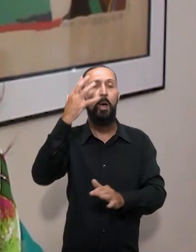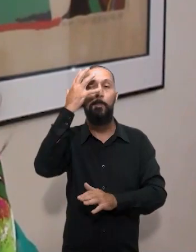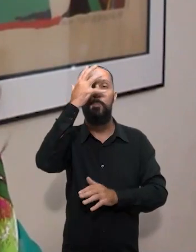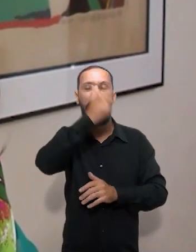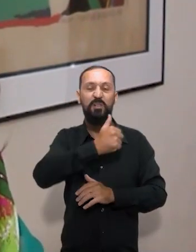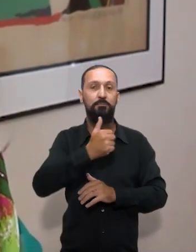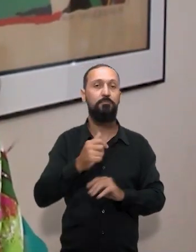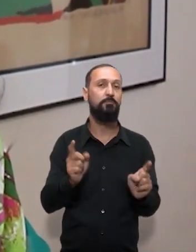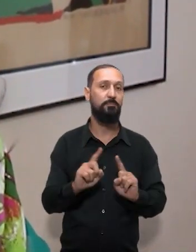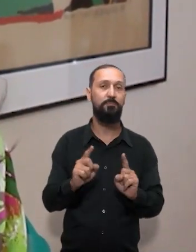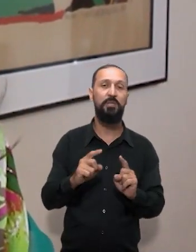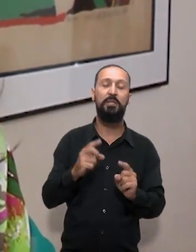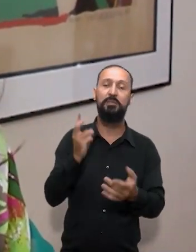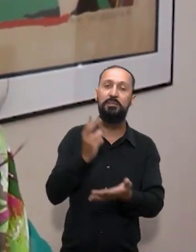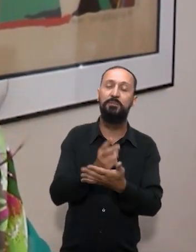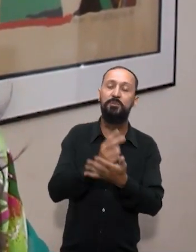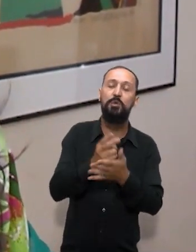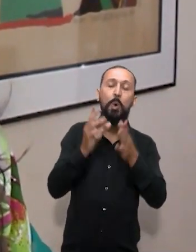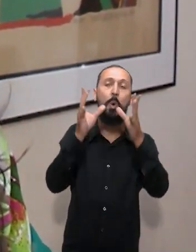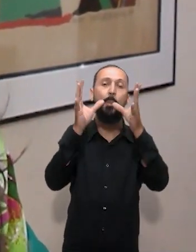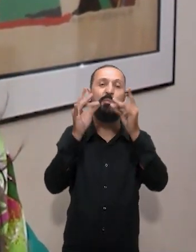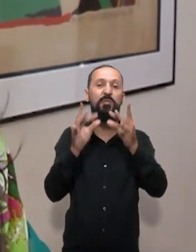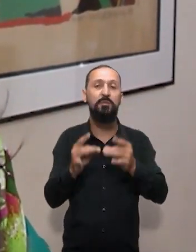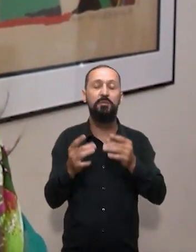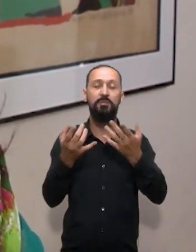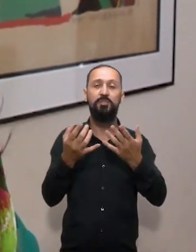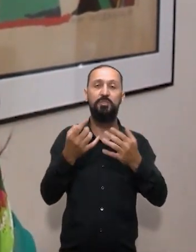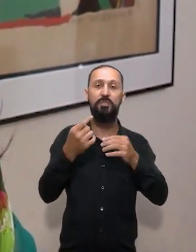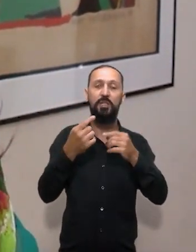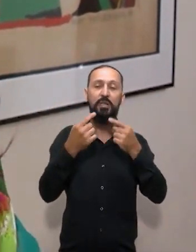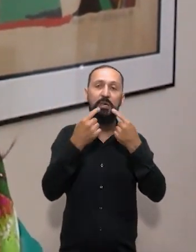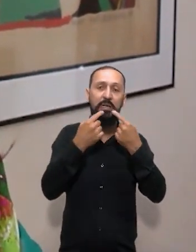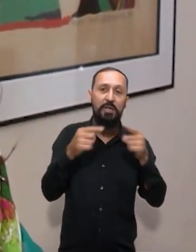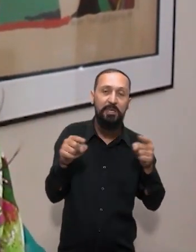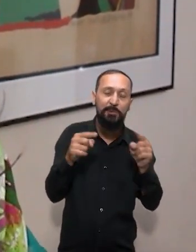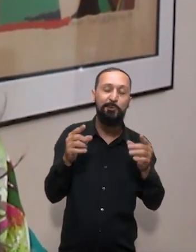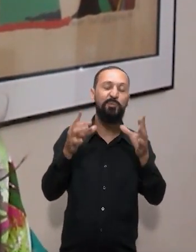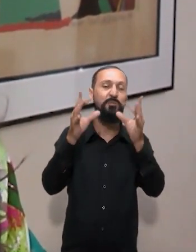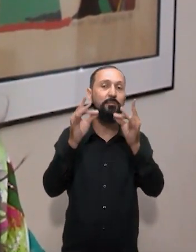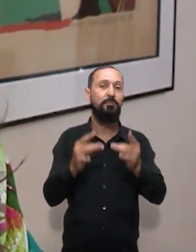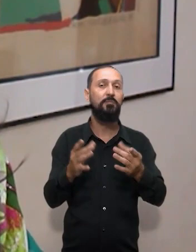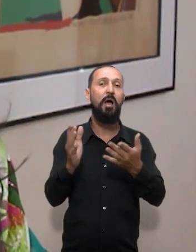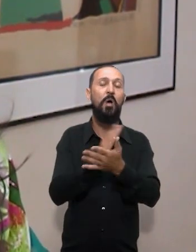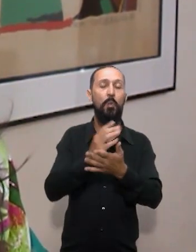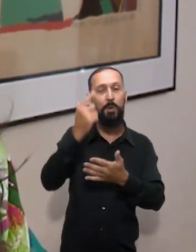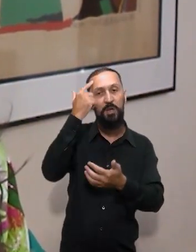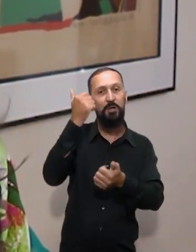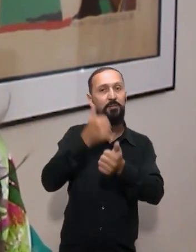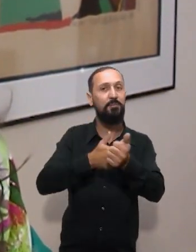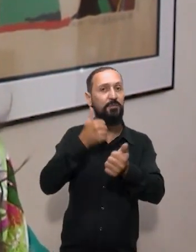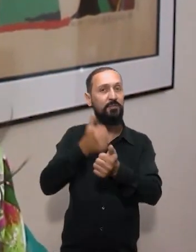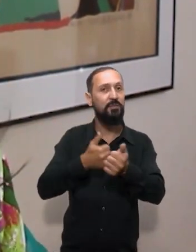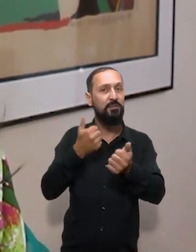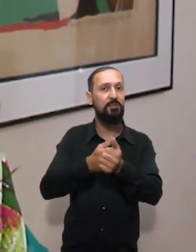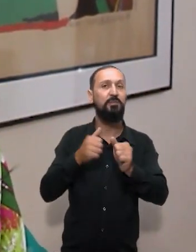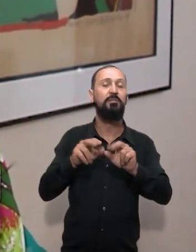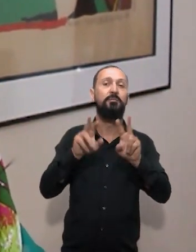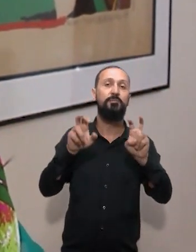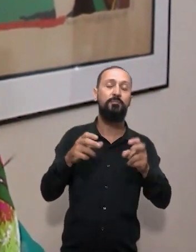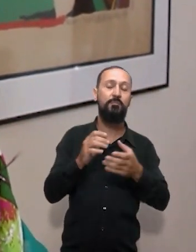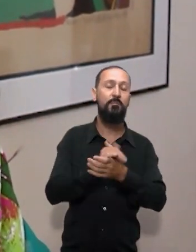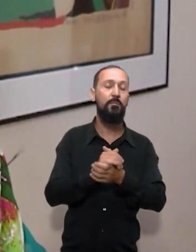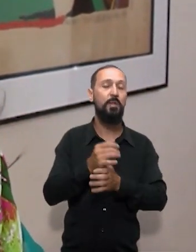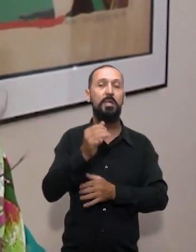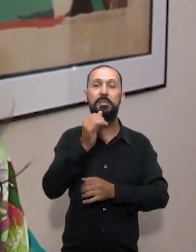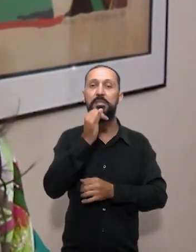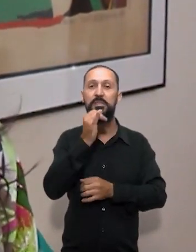as belezas do Pantanal, mas sempre tinha um toque de crítica, um toque de alguma reflexão que